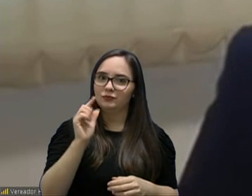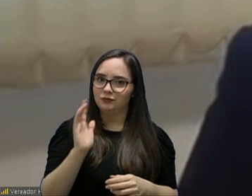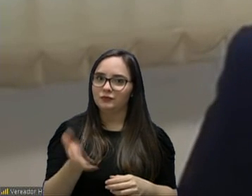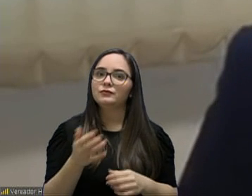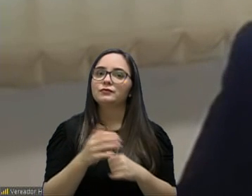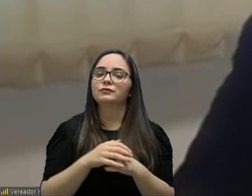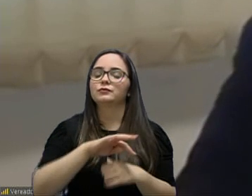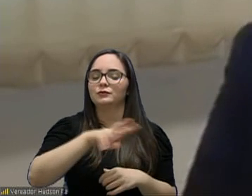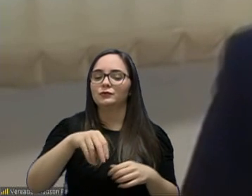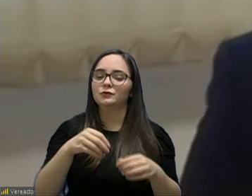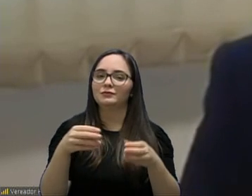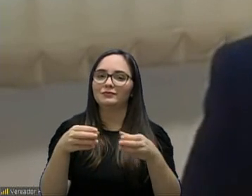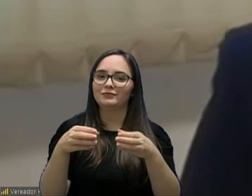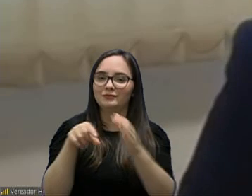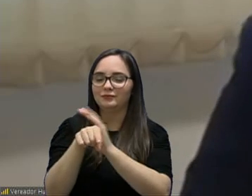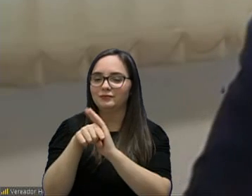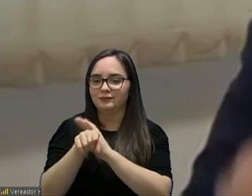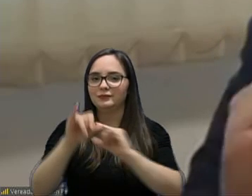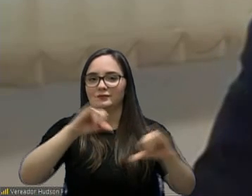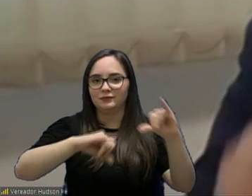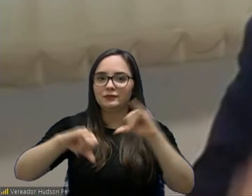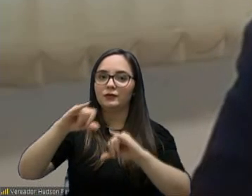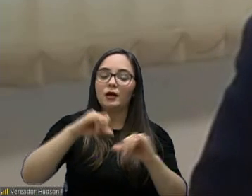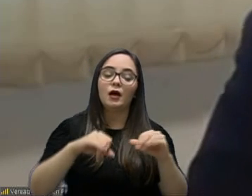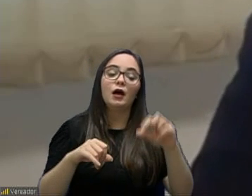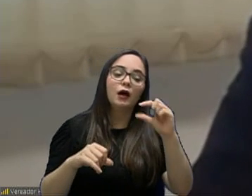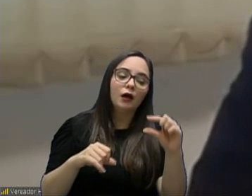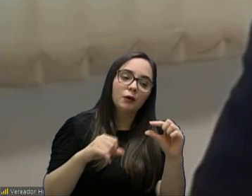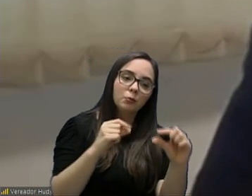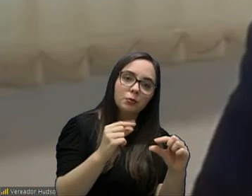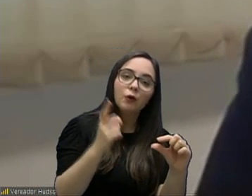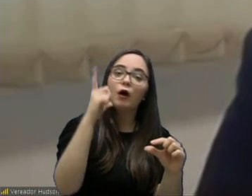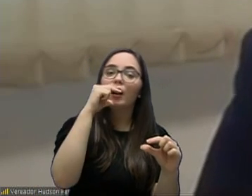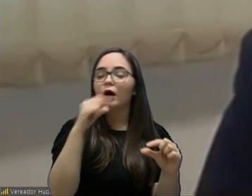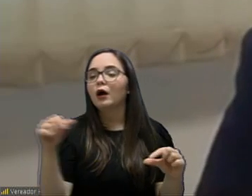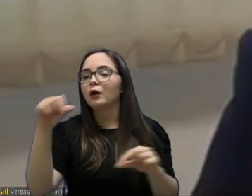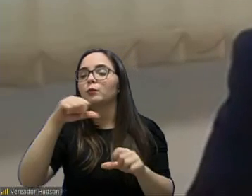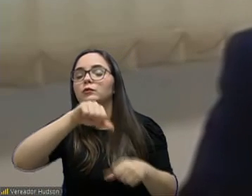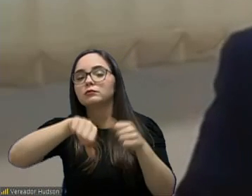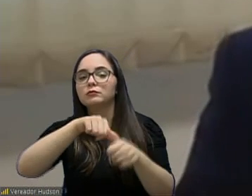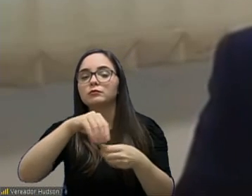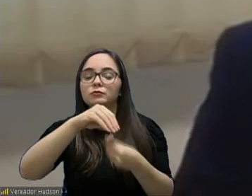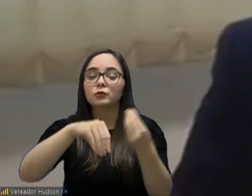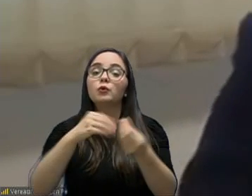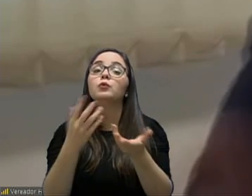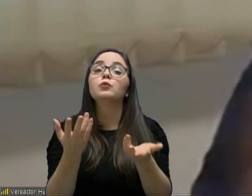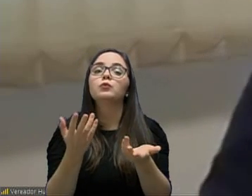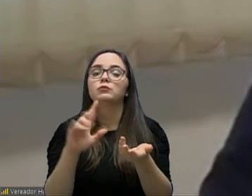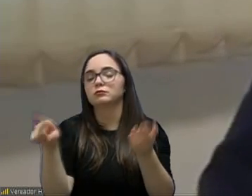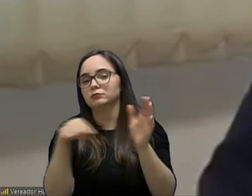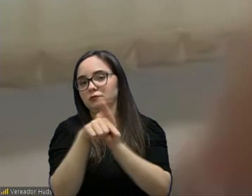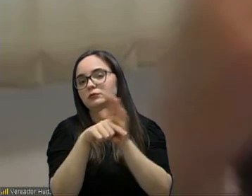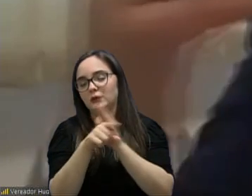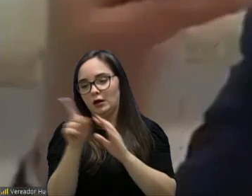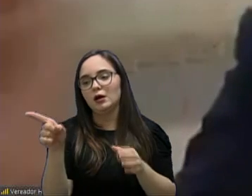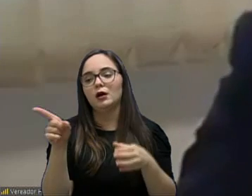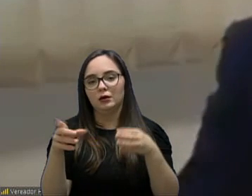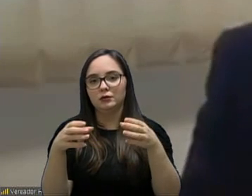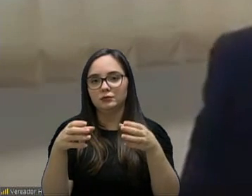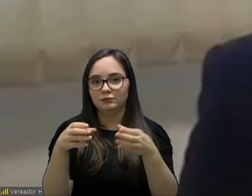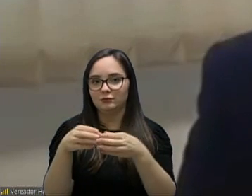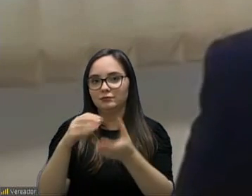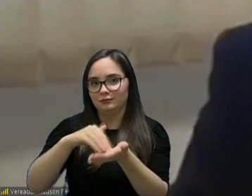uma análise química de qual a dose ideal para que se seja feita uma desinfecção e não cause dano, nem às pessoas, nem ao